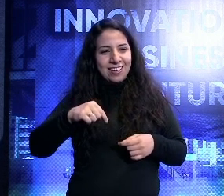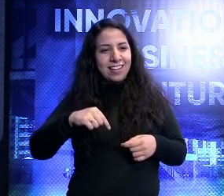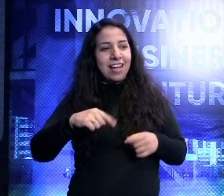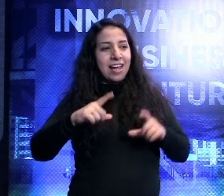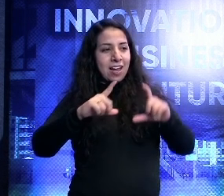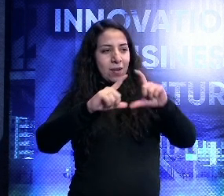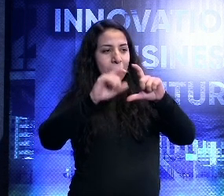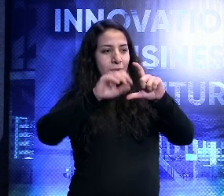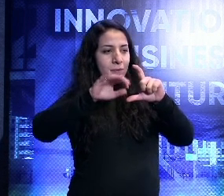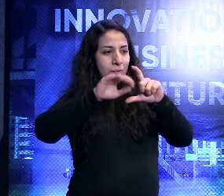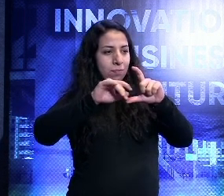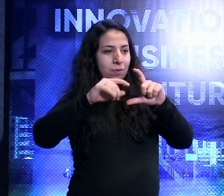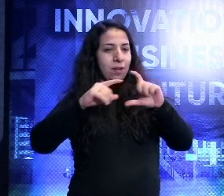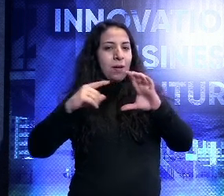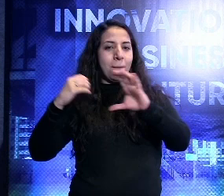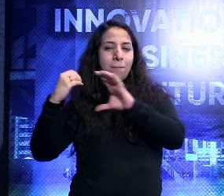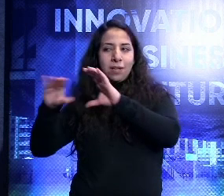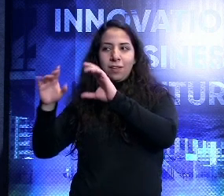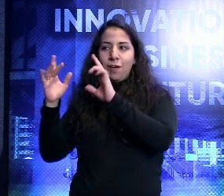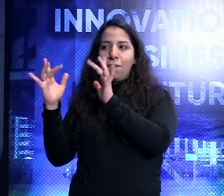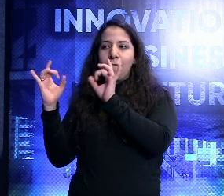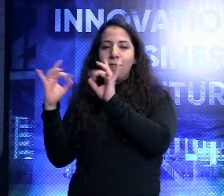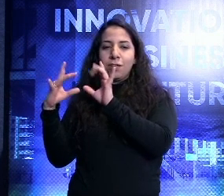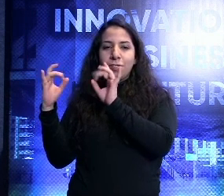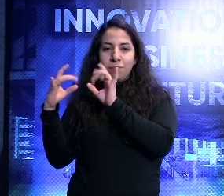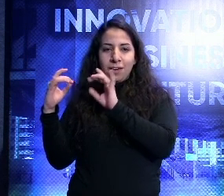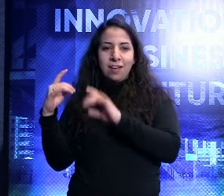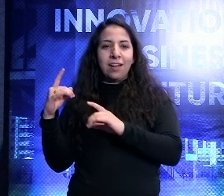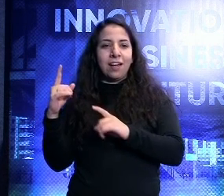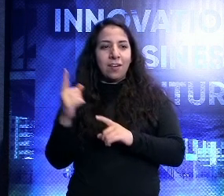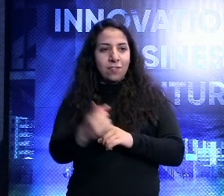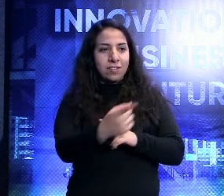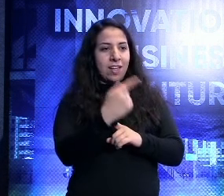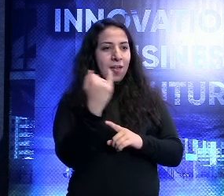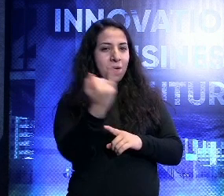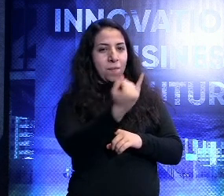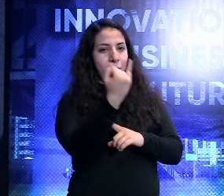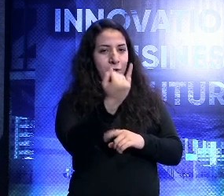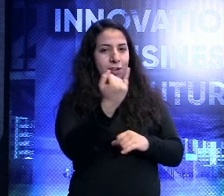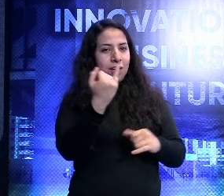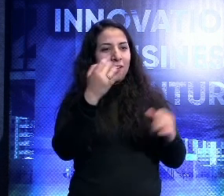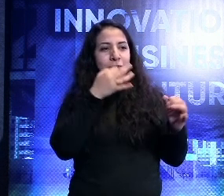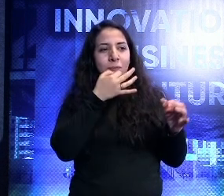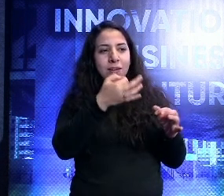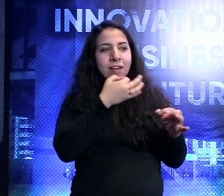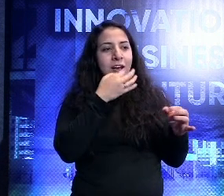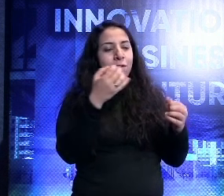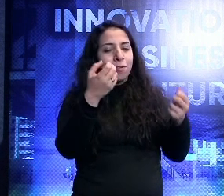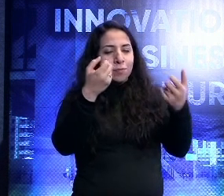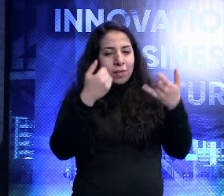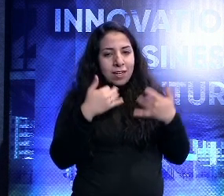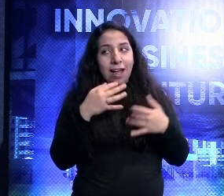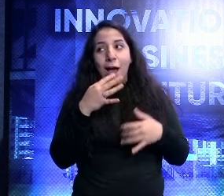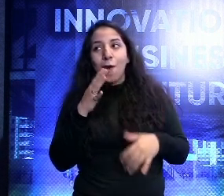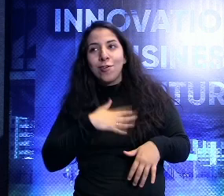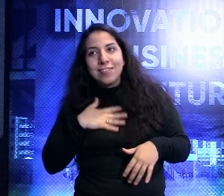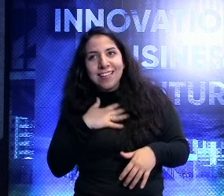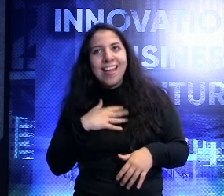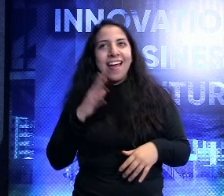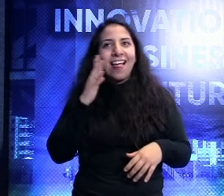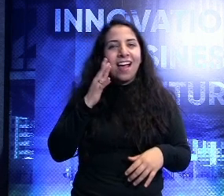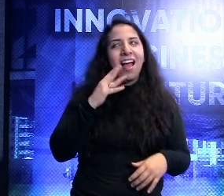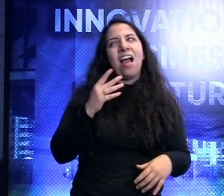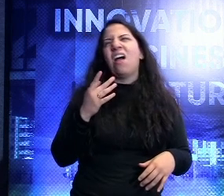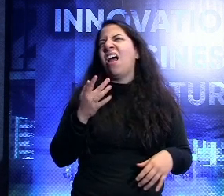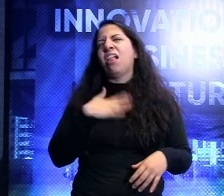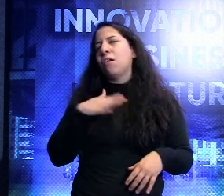Code, manda o feedback, sua ligação é muito importante para nós, conta se gostou, conta que não gostou, fala, gostei, achei legal, não gostei mesmo, esse negócio não faz o menor sentido